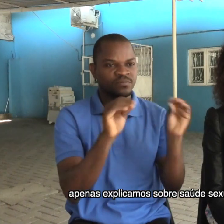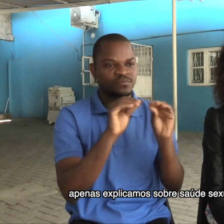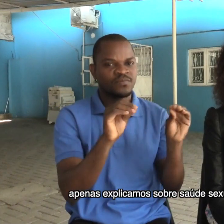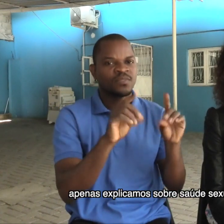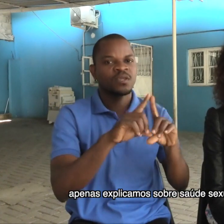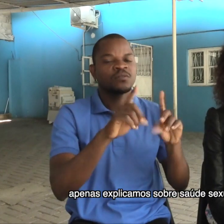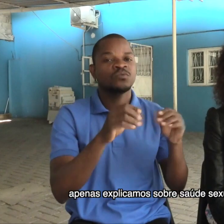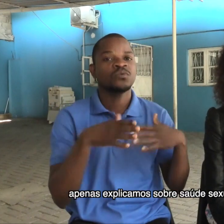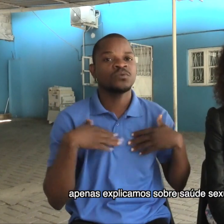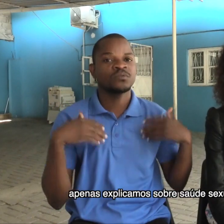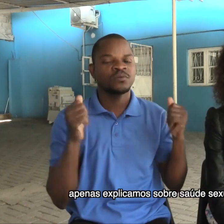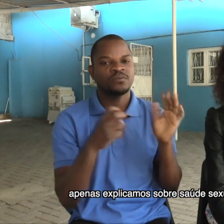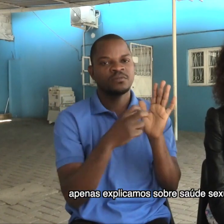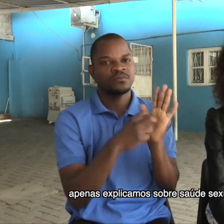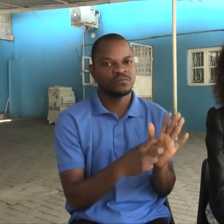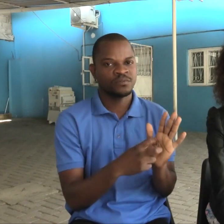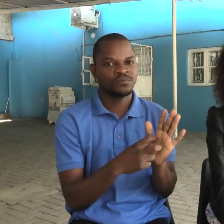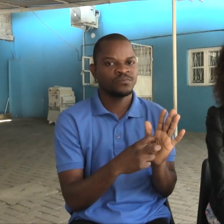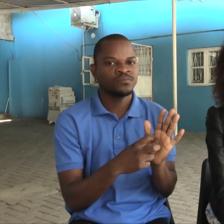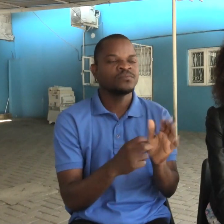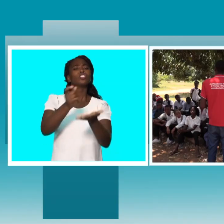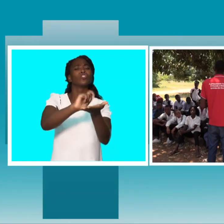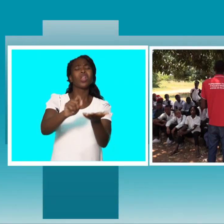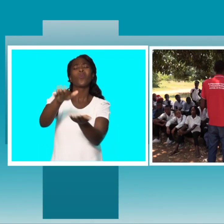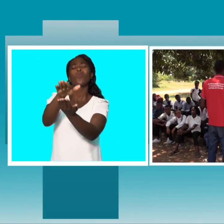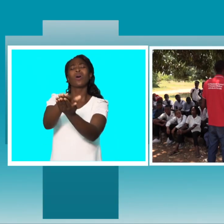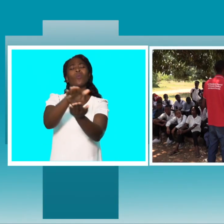sobre saúde sexual e reprodutiva.